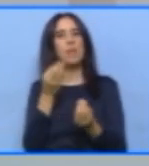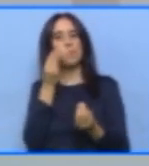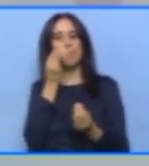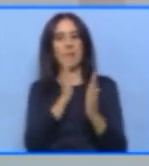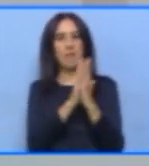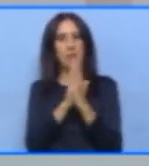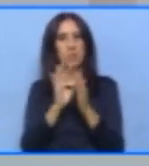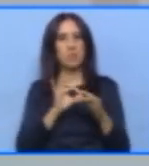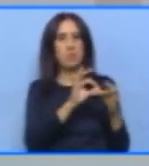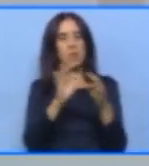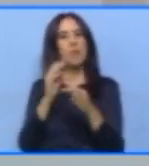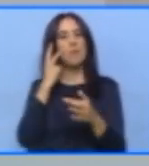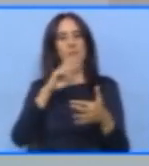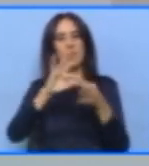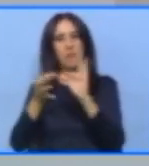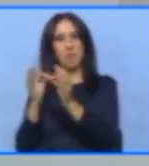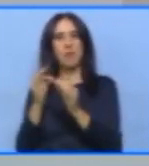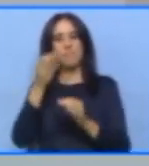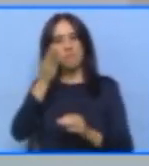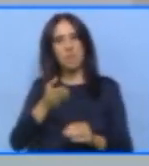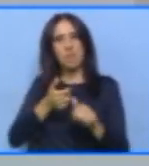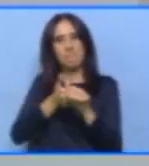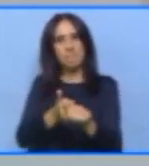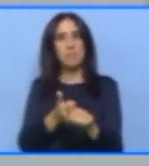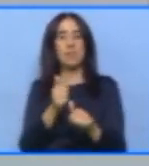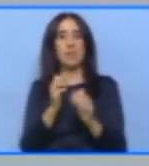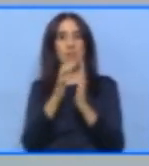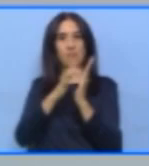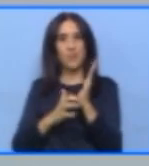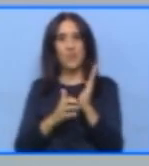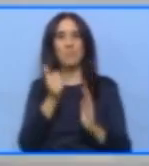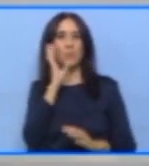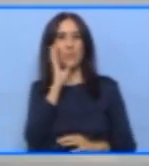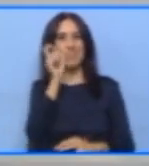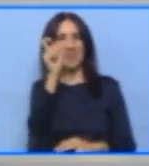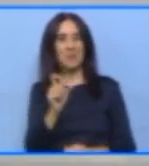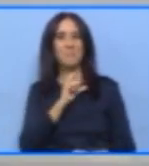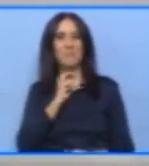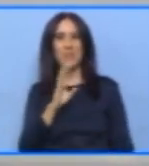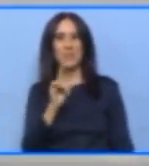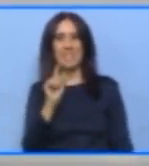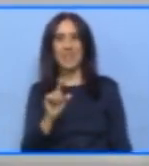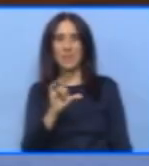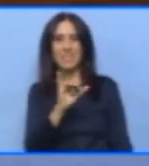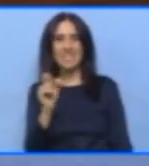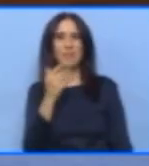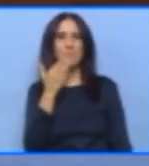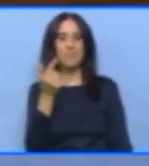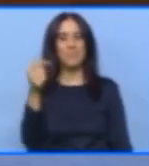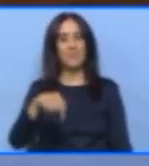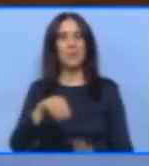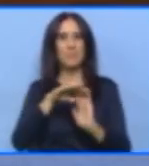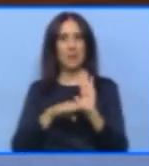igreja feita de coerência de vida e de fidelidade ao Evangelho. Muito boa tarde, padre José Luzia. Obrigado por estar no programa